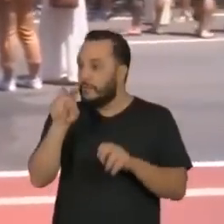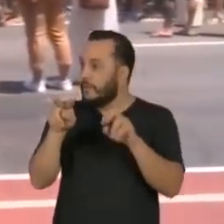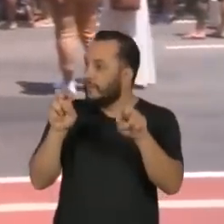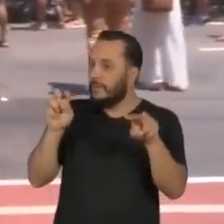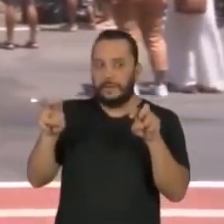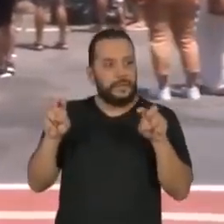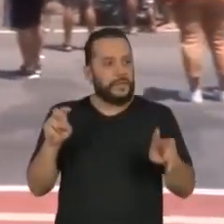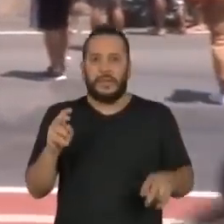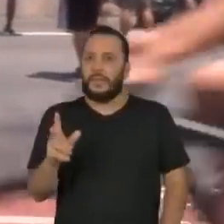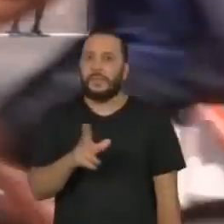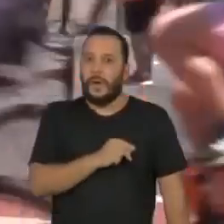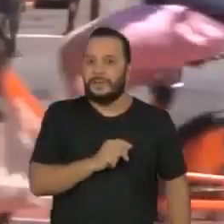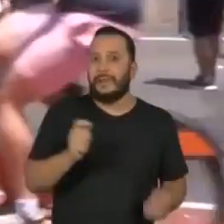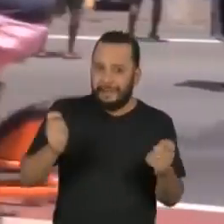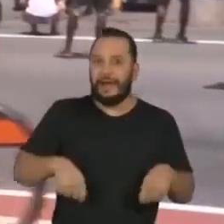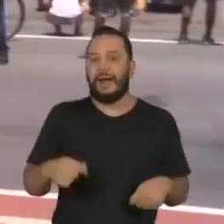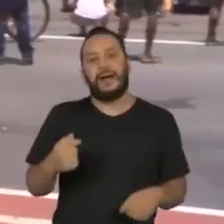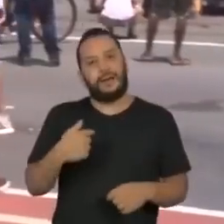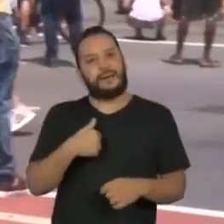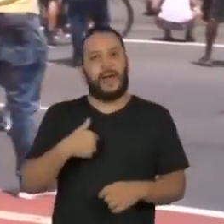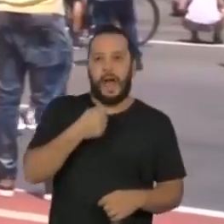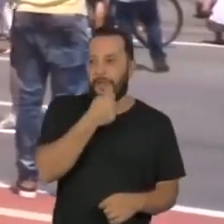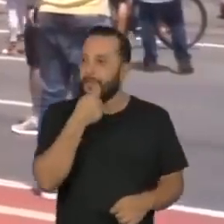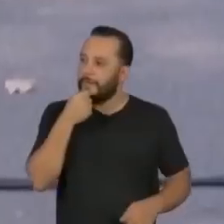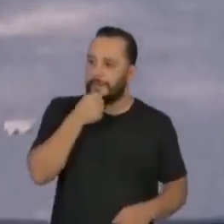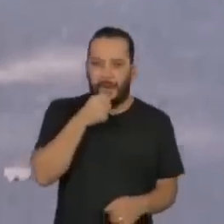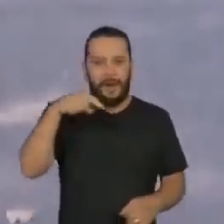pai, e falamos, nossa, como seria cantar na Paulista?